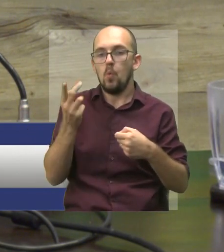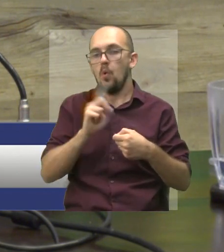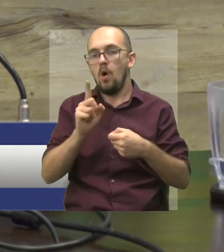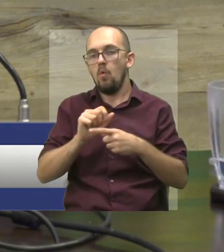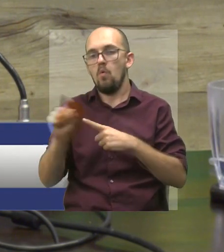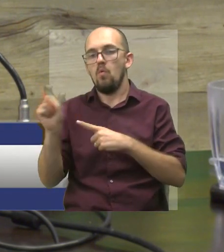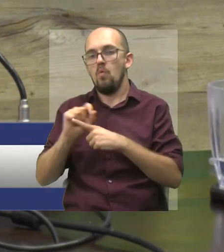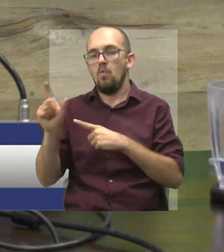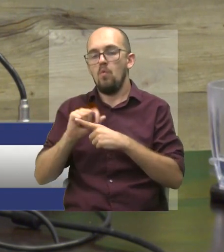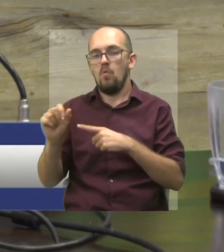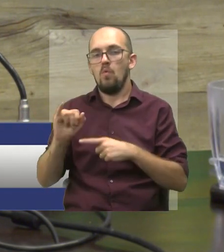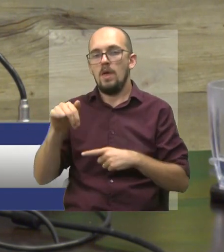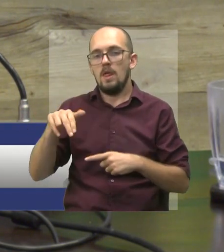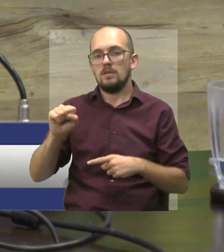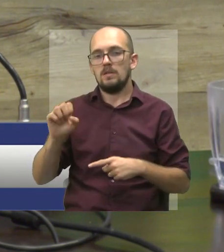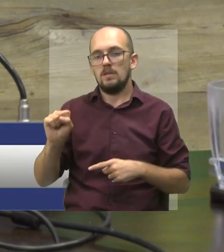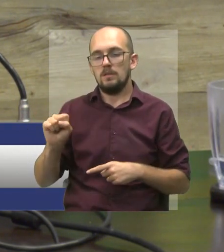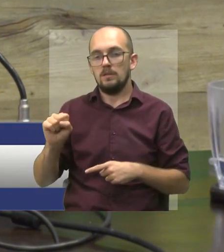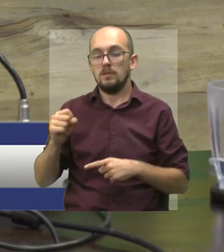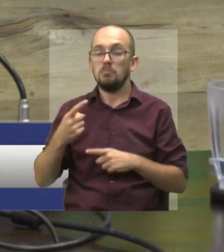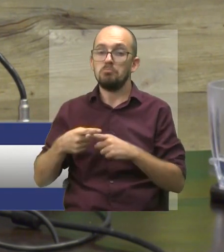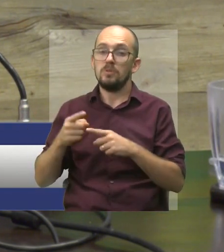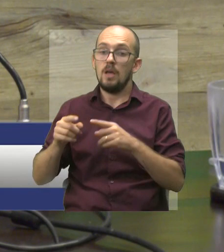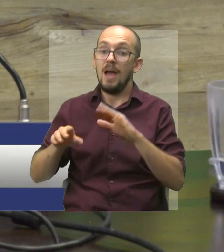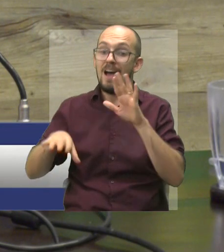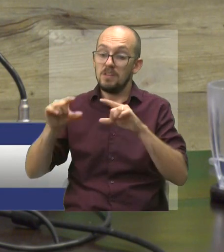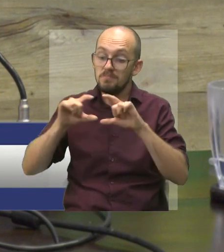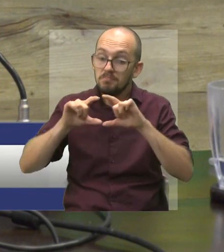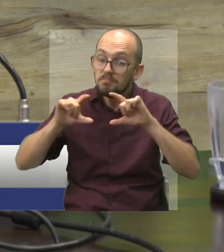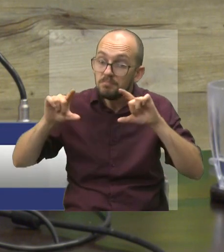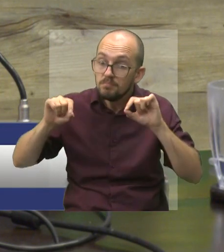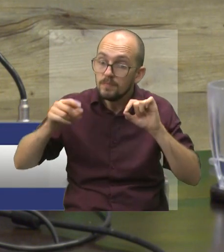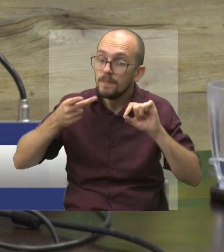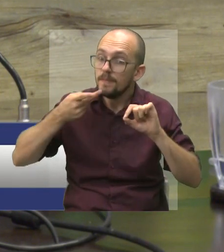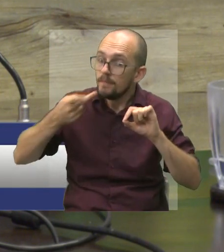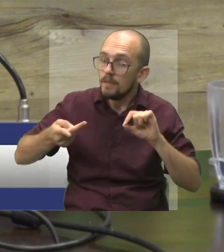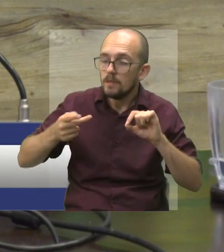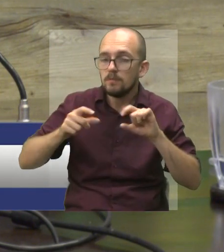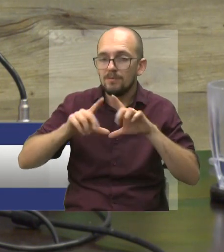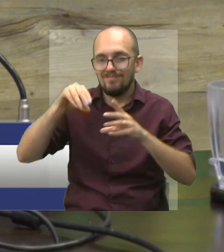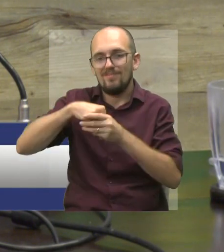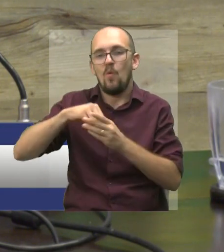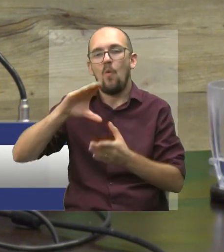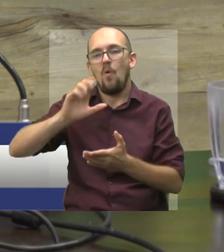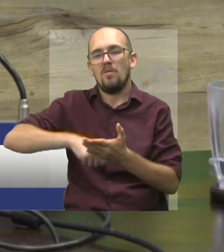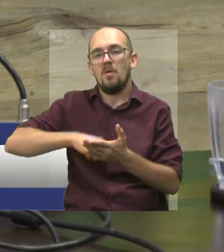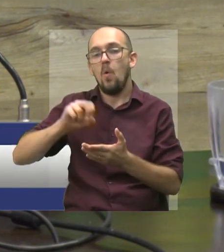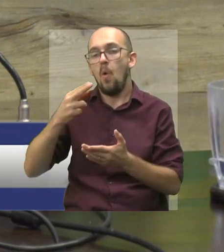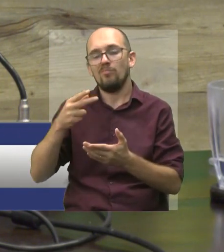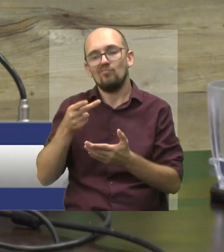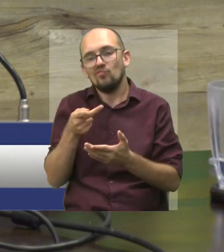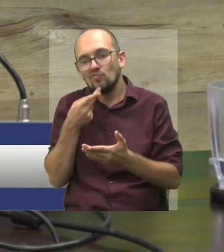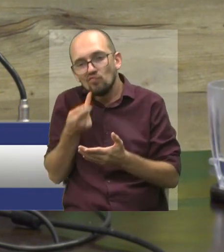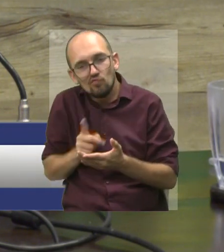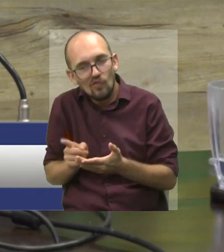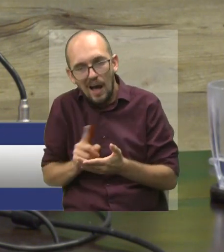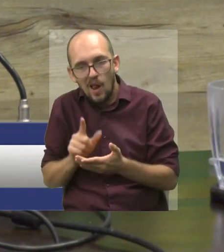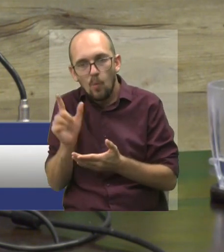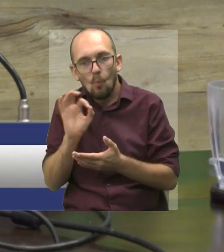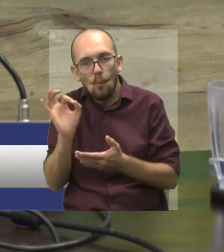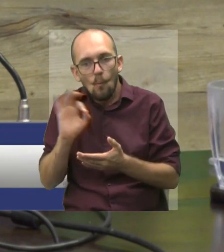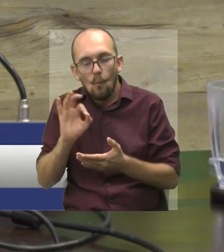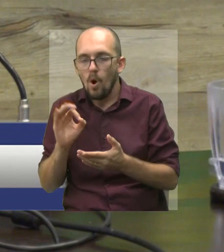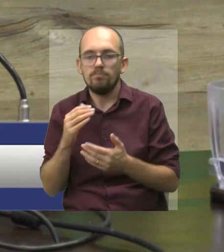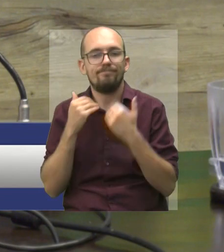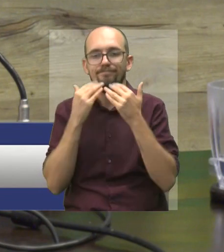para a Previdência. Porque se não houvesse essa cláusula prevendo dessa contribuição, não tem como contabilizar esse tempo de serviço na